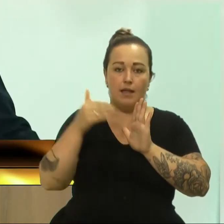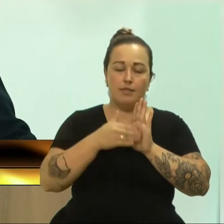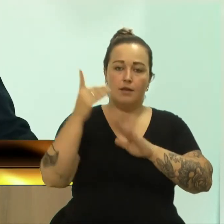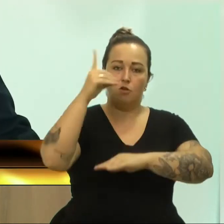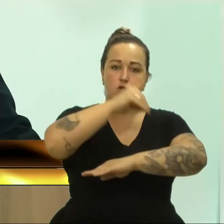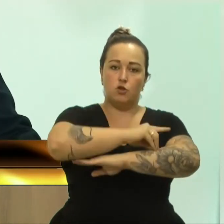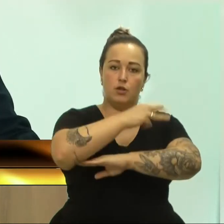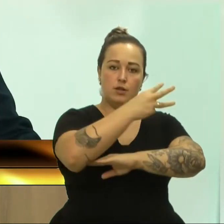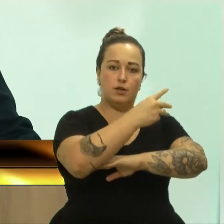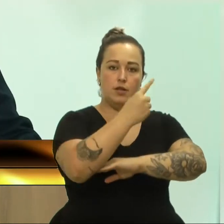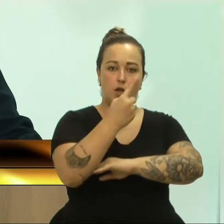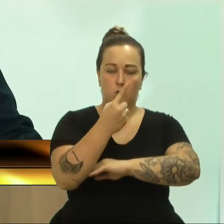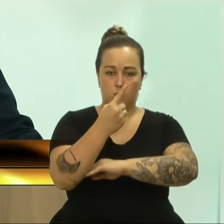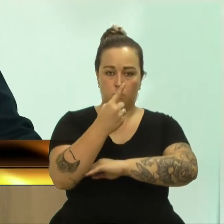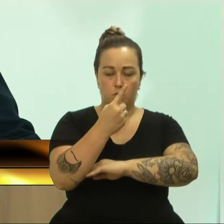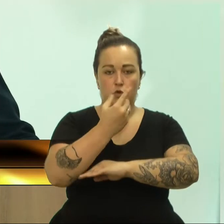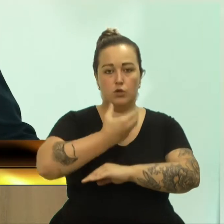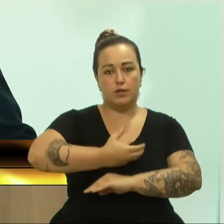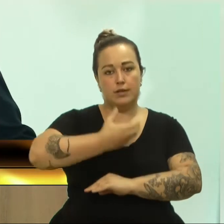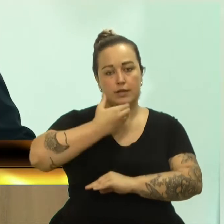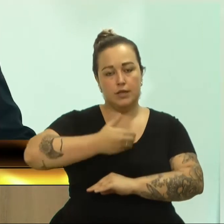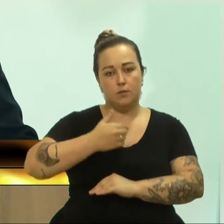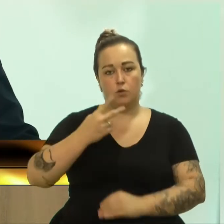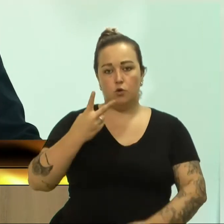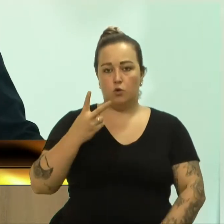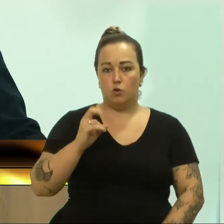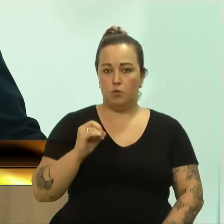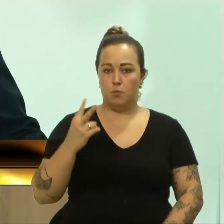dezembro de 2020. Então,